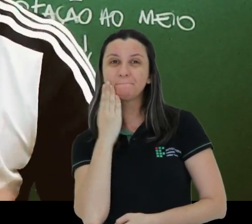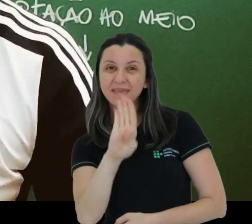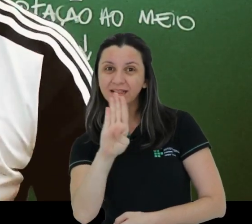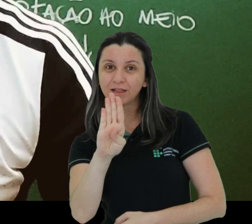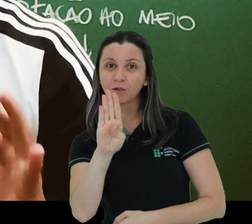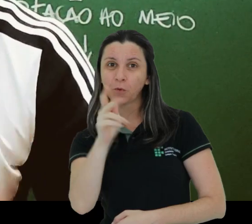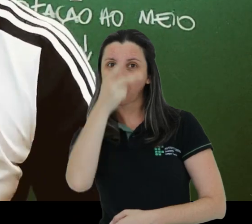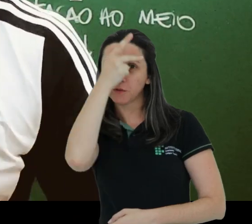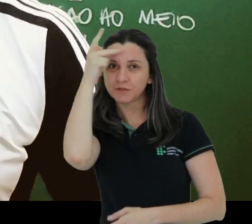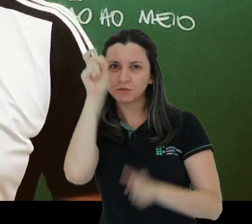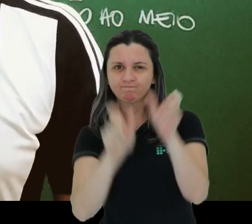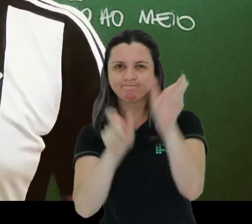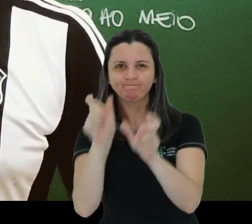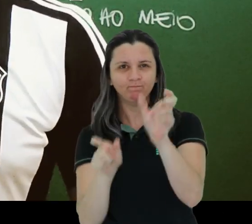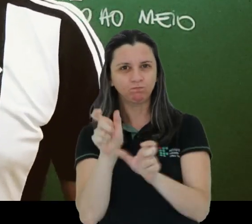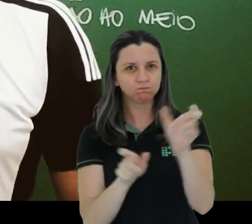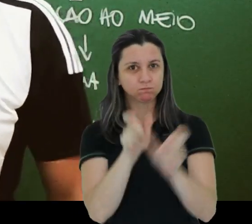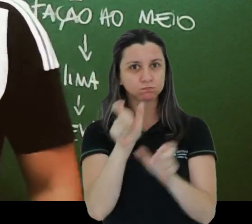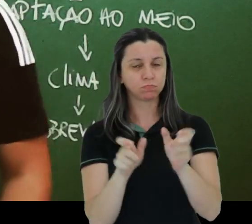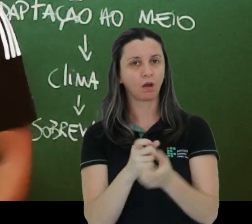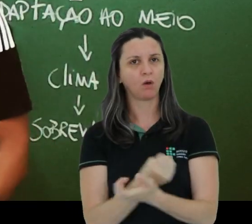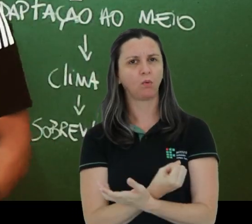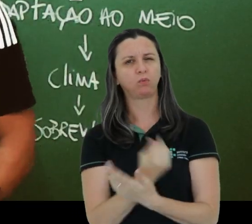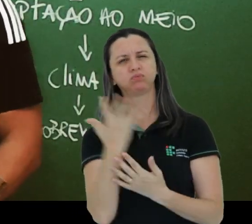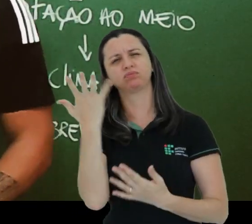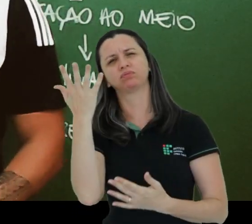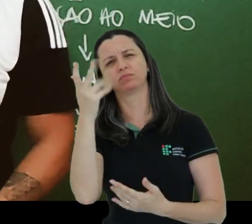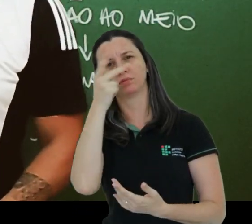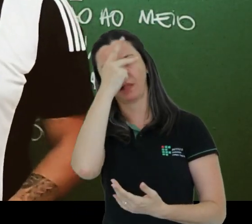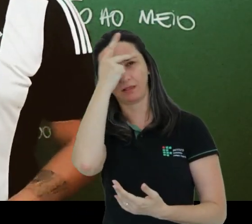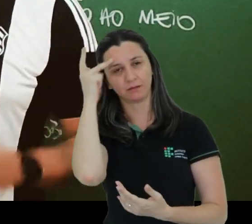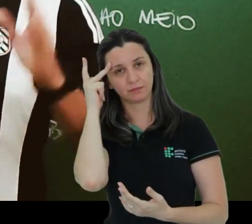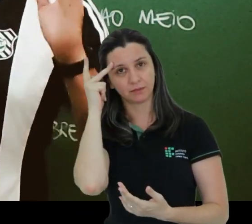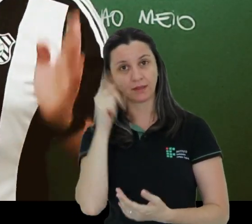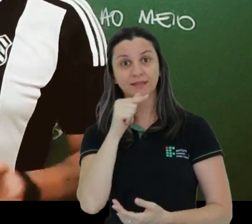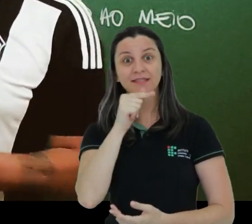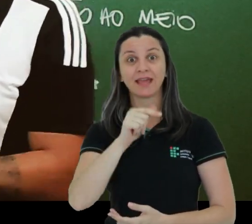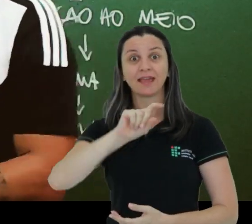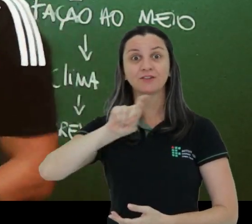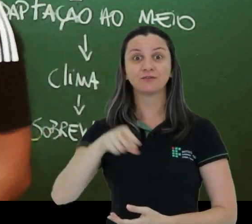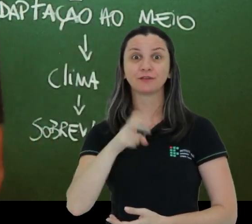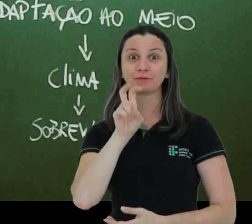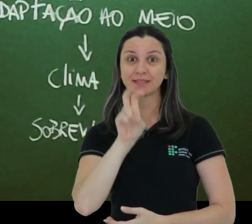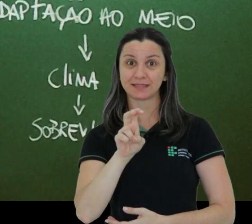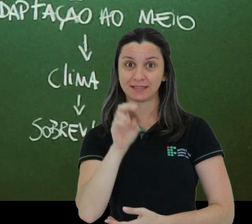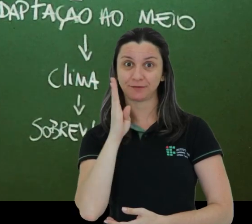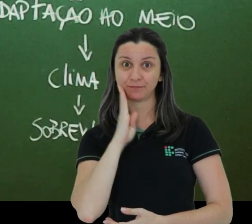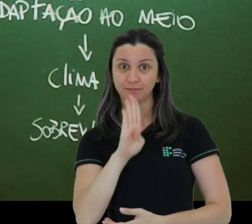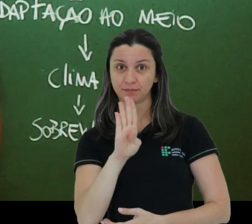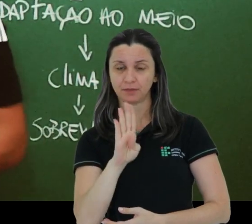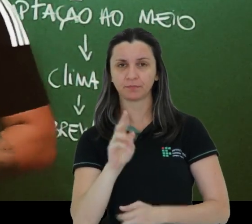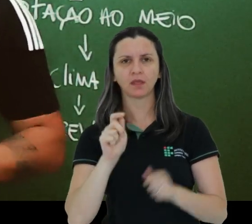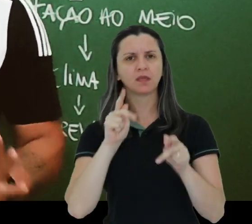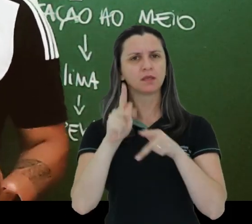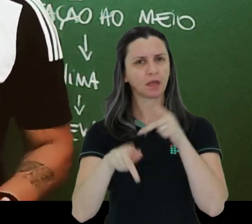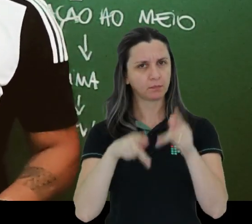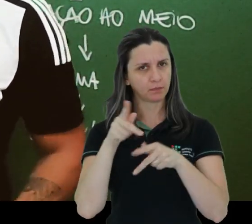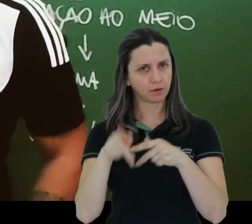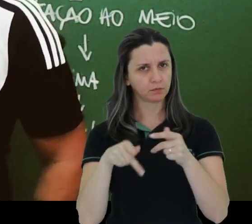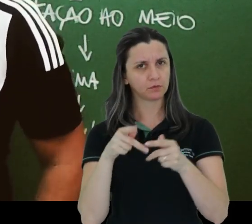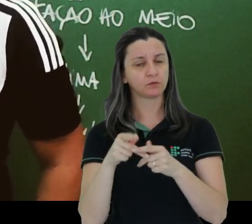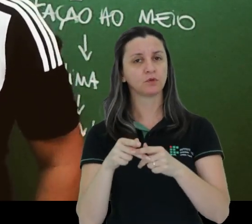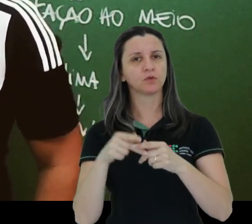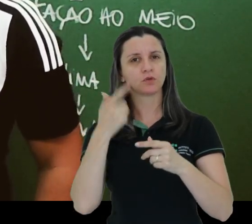7,5 bilhões de pessoas. São muitos habitantes. 7,5. E a